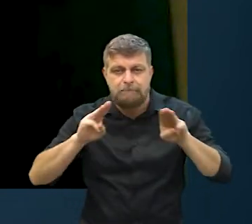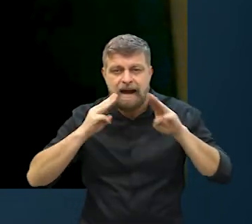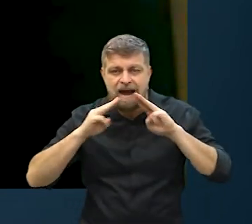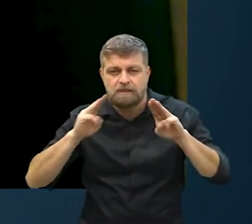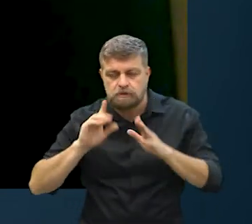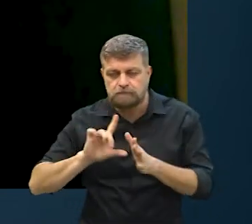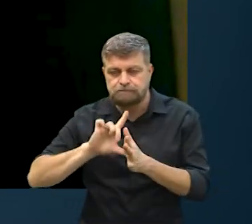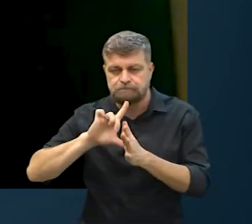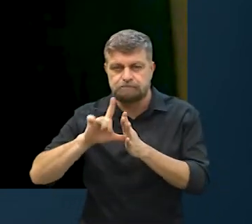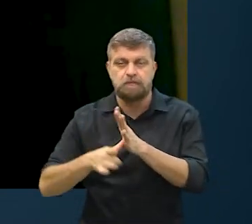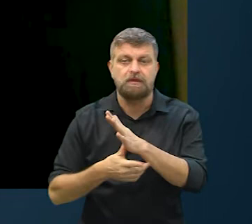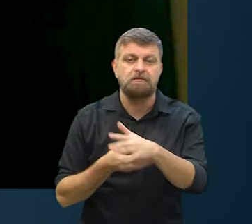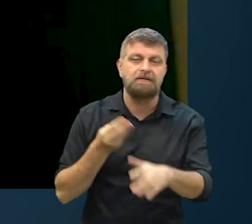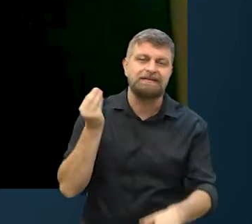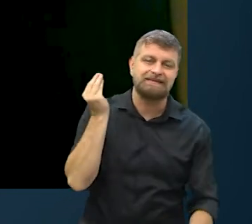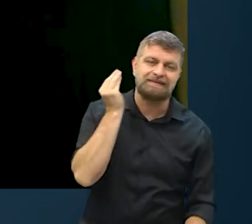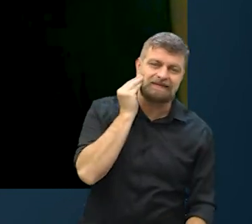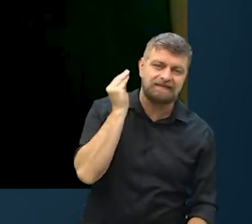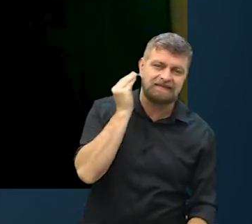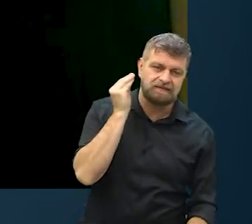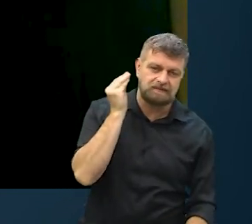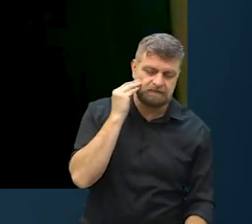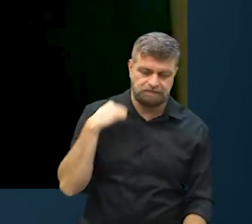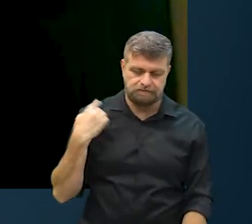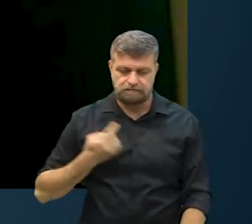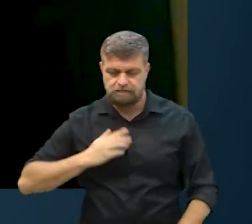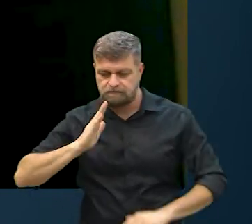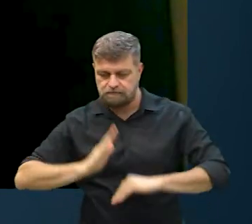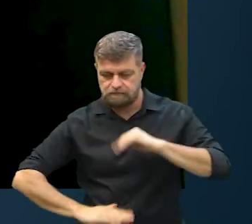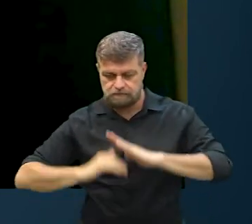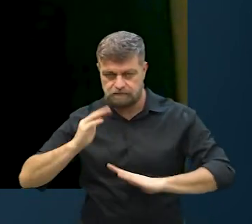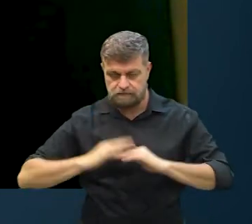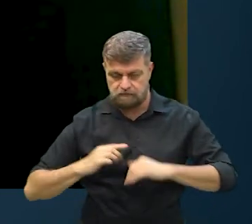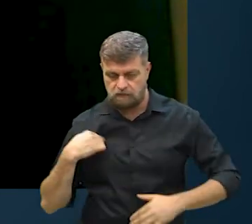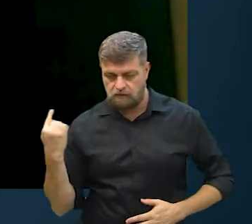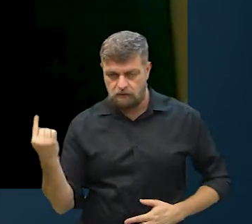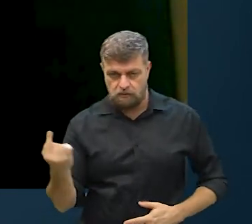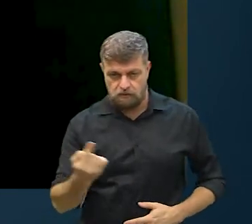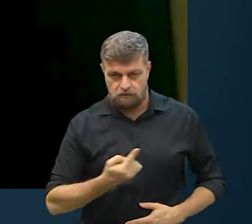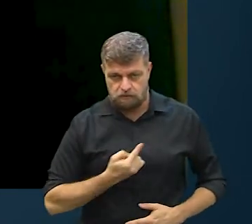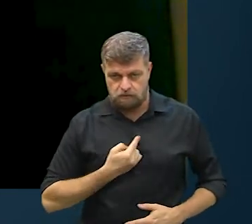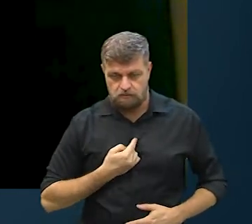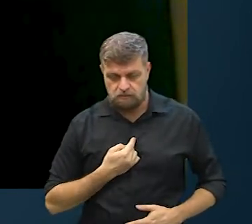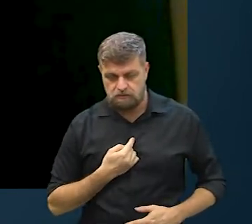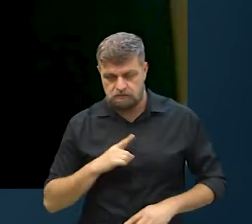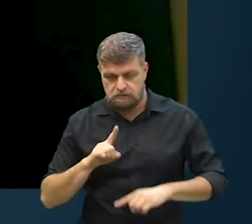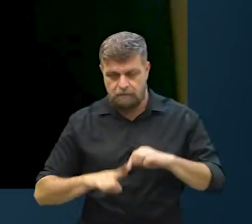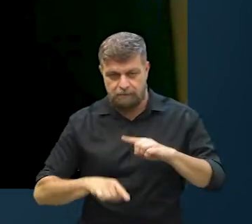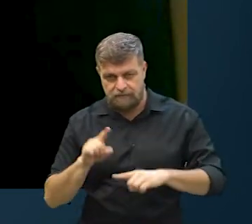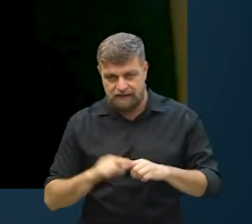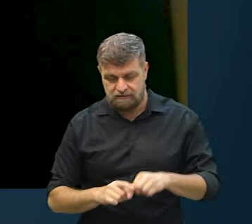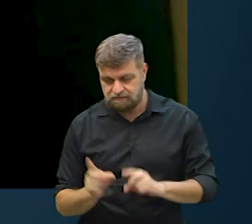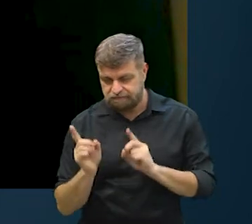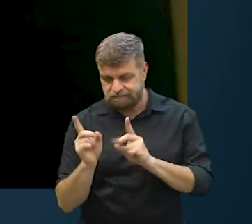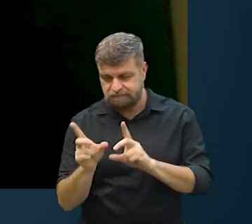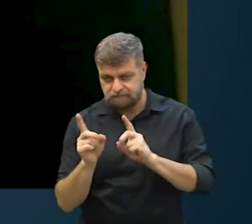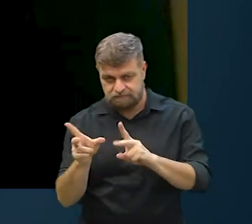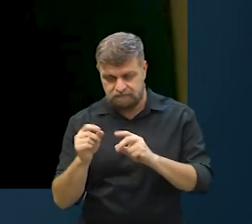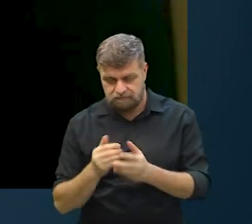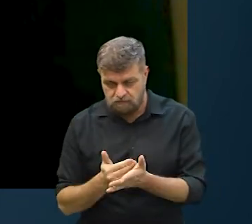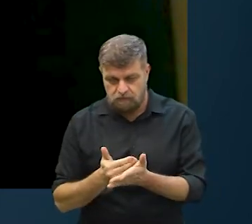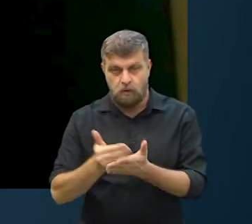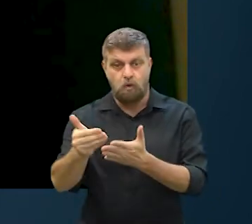e depois a gente foi testar, a gente foi pilotar o nosso MVP, né? O mínimo produto